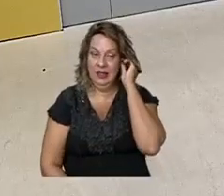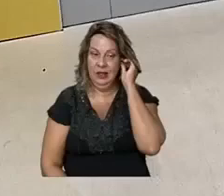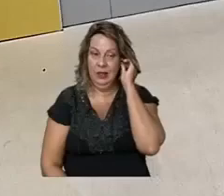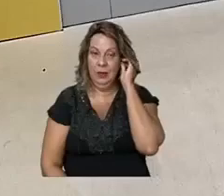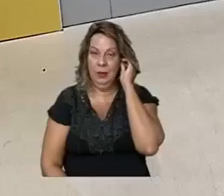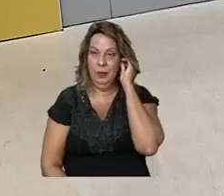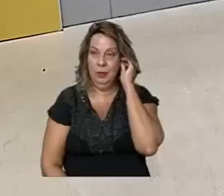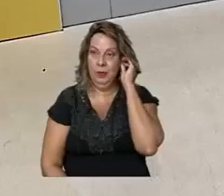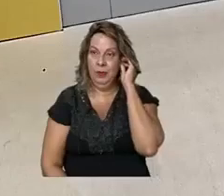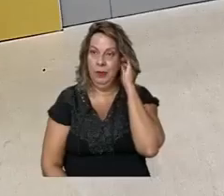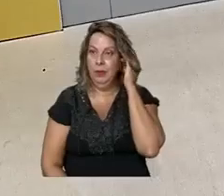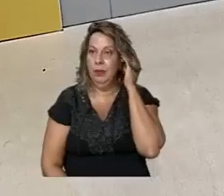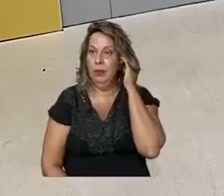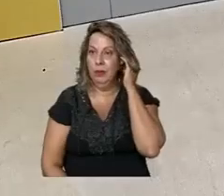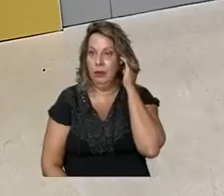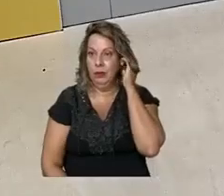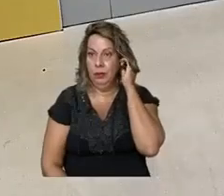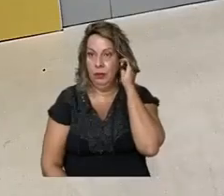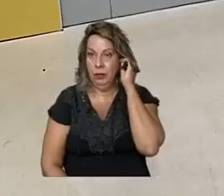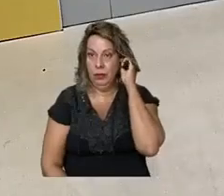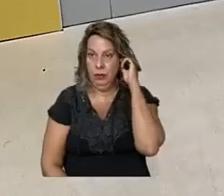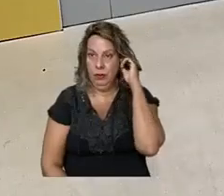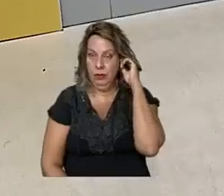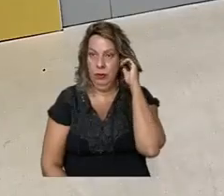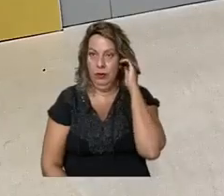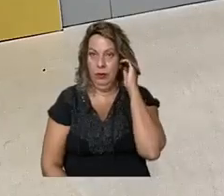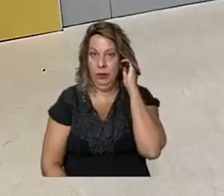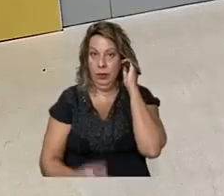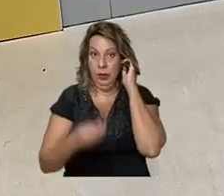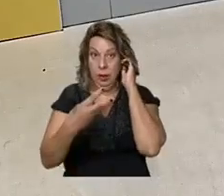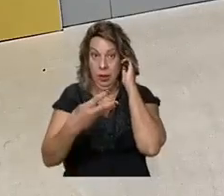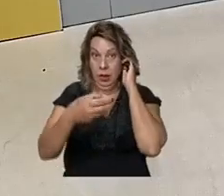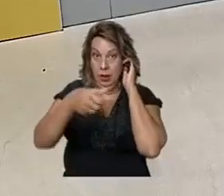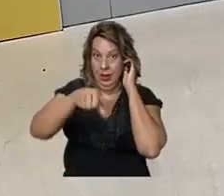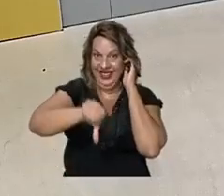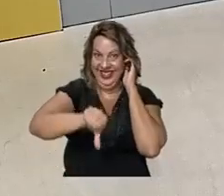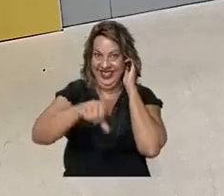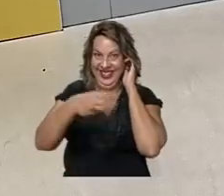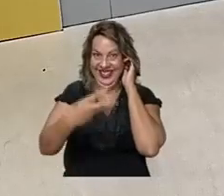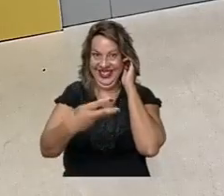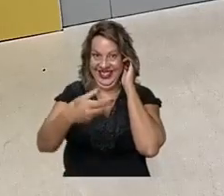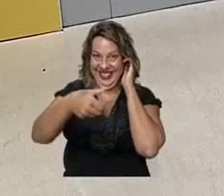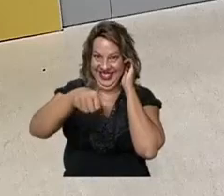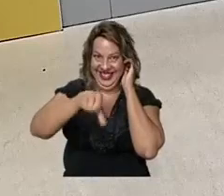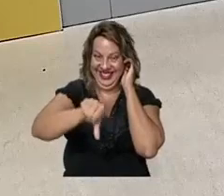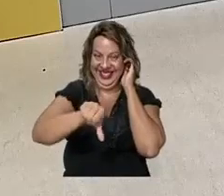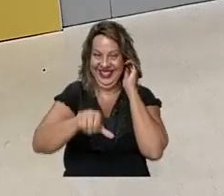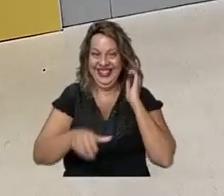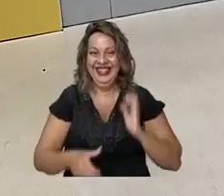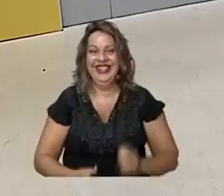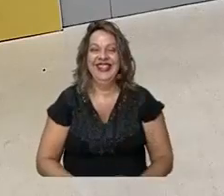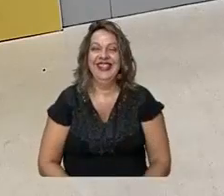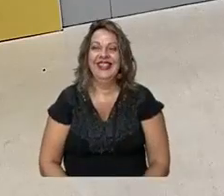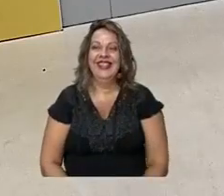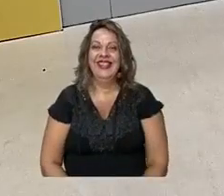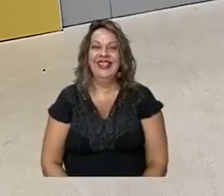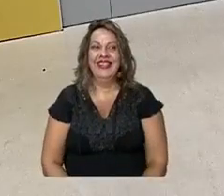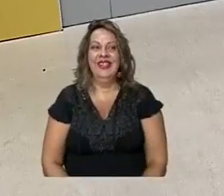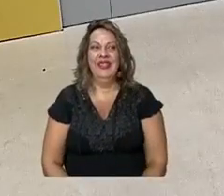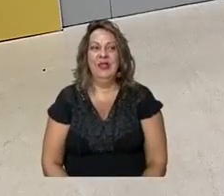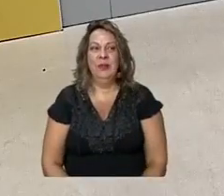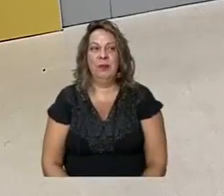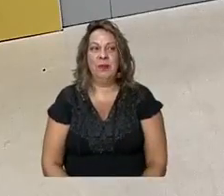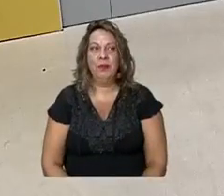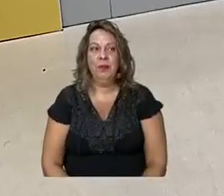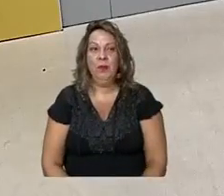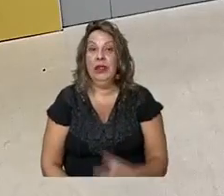16, 16. Olha só o 39. Quem quer 39? Comemora. 39 saiu.